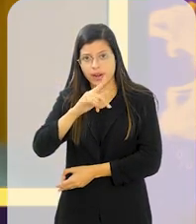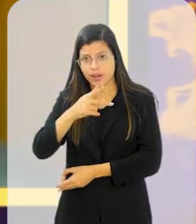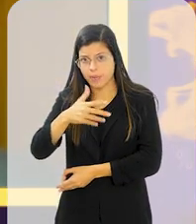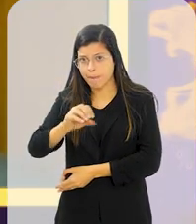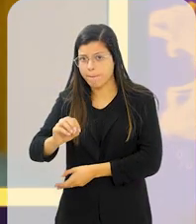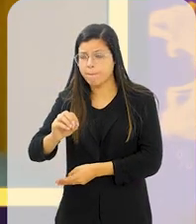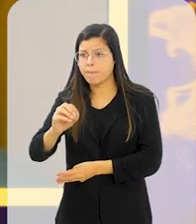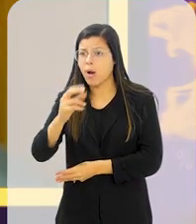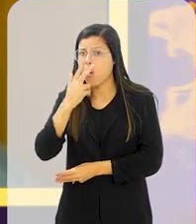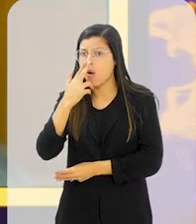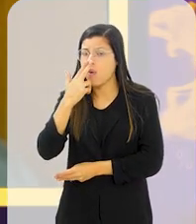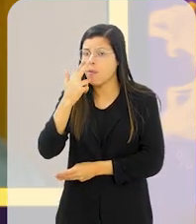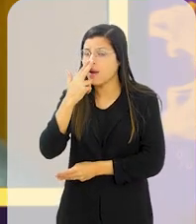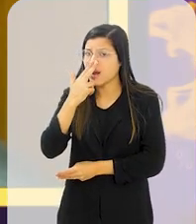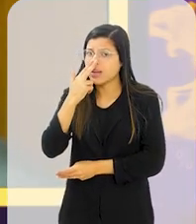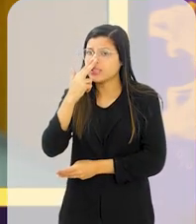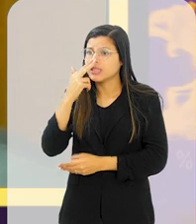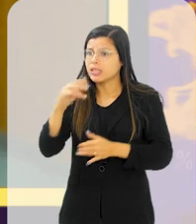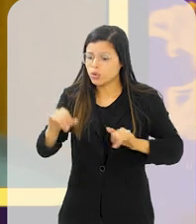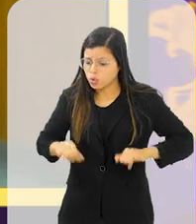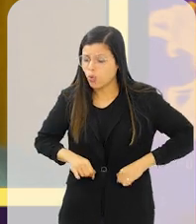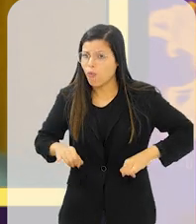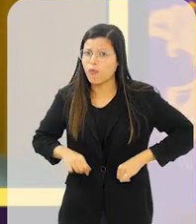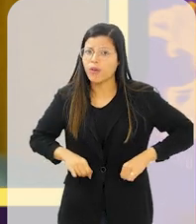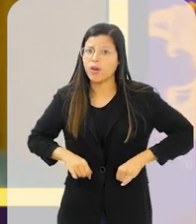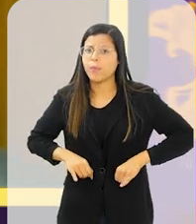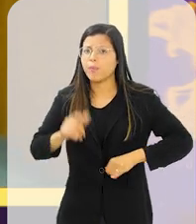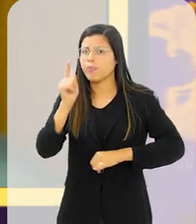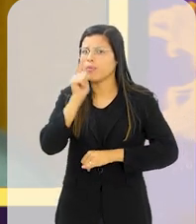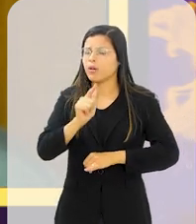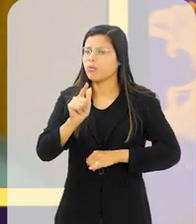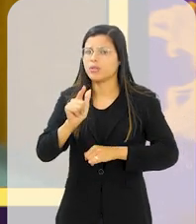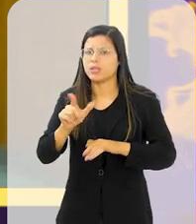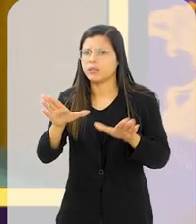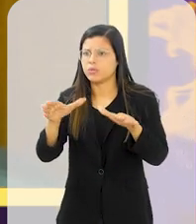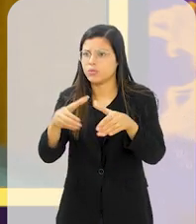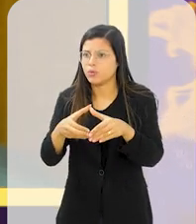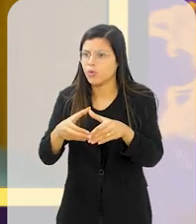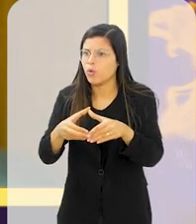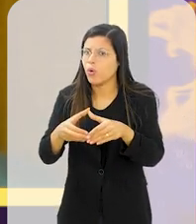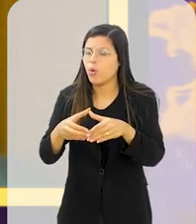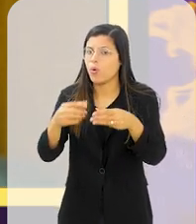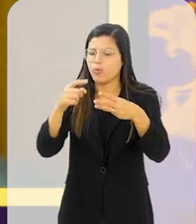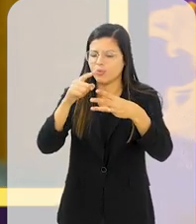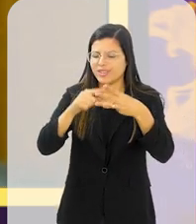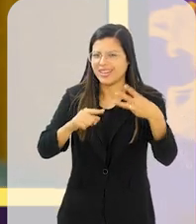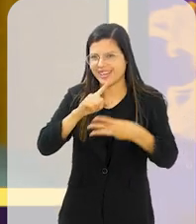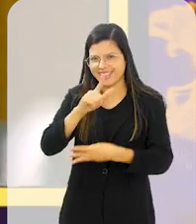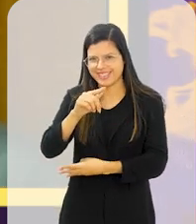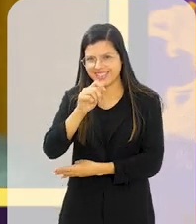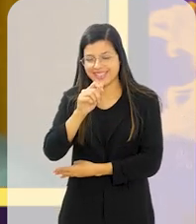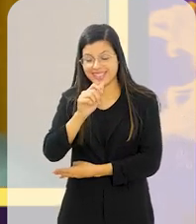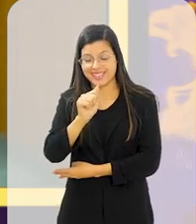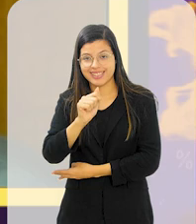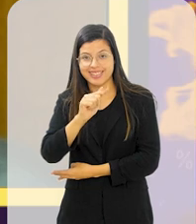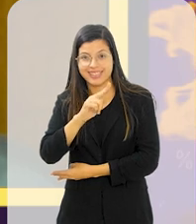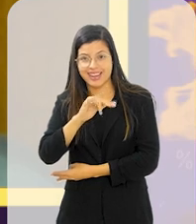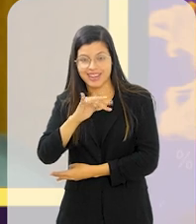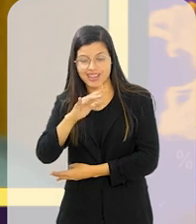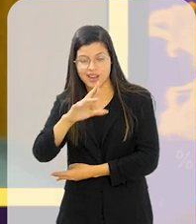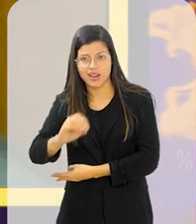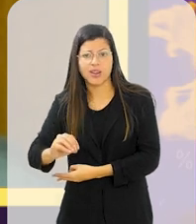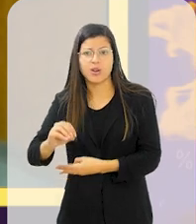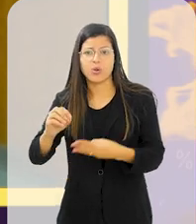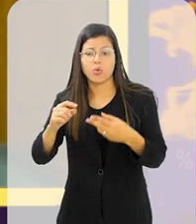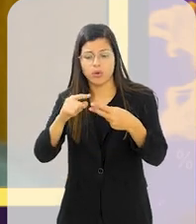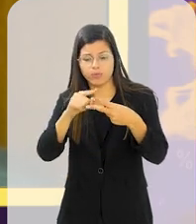capinou sentado, como diria o saudoso Apolinho, cortou um dobrado para poder fazer uma seleção jogar com três zagueiros e dois volantes e ganhar a Copa do Mundo. Então,